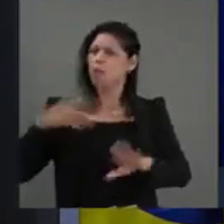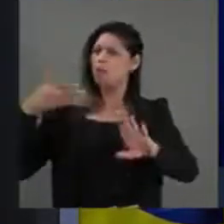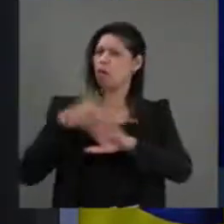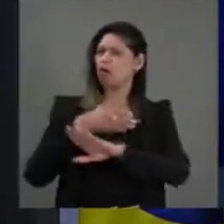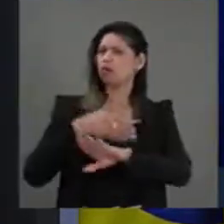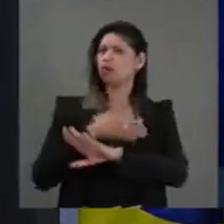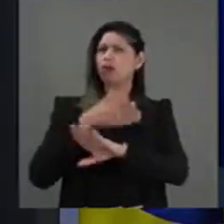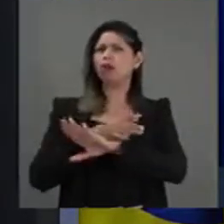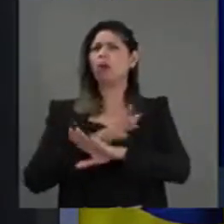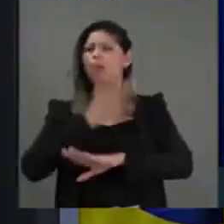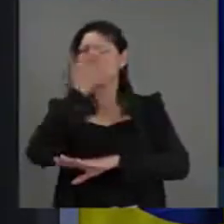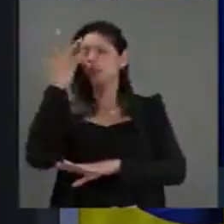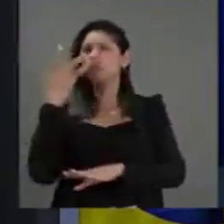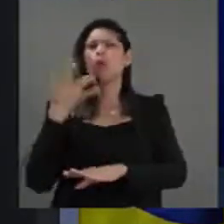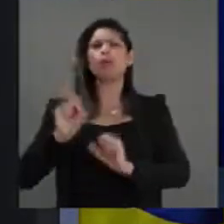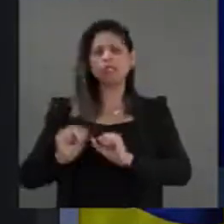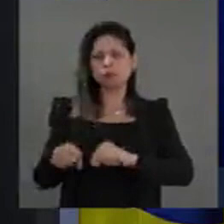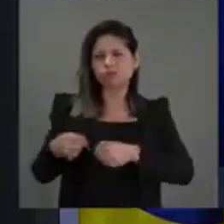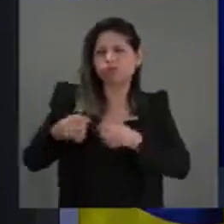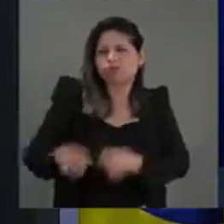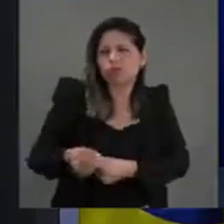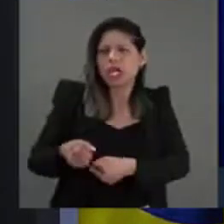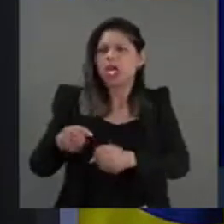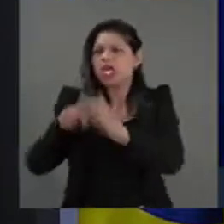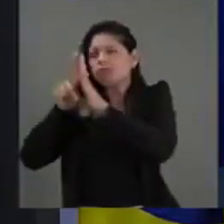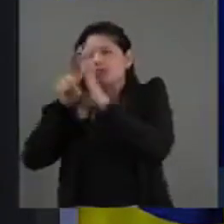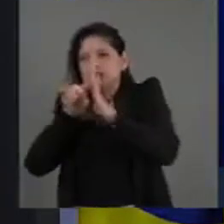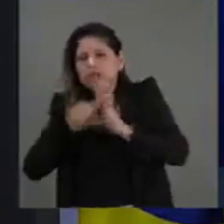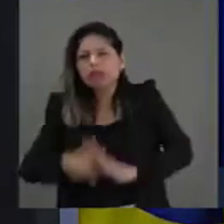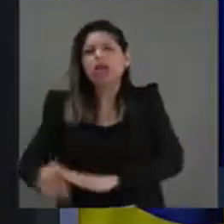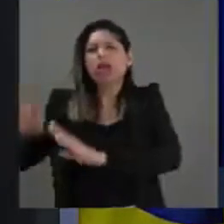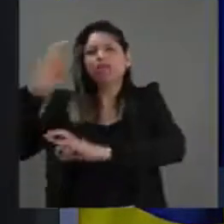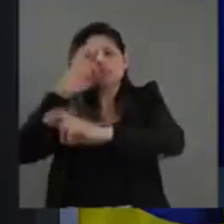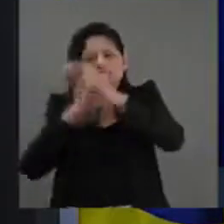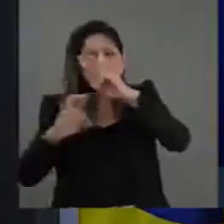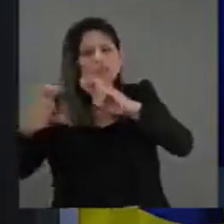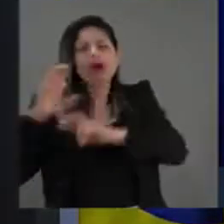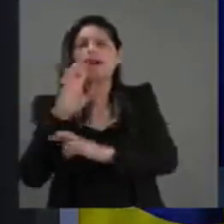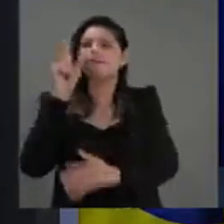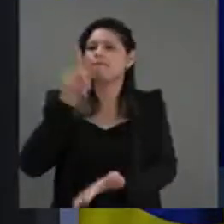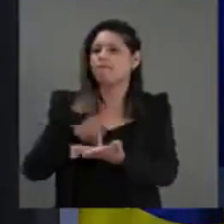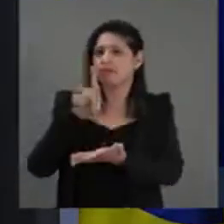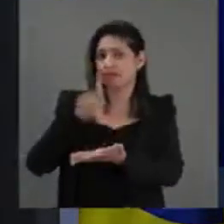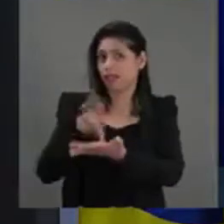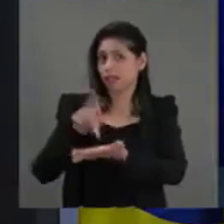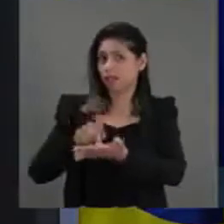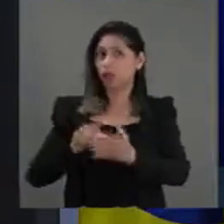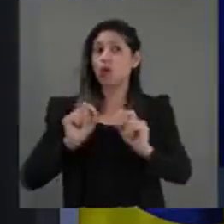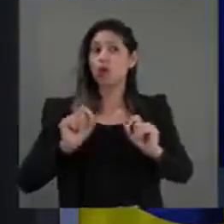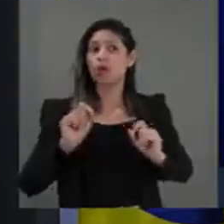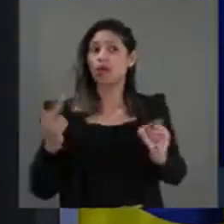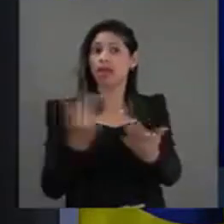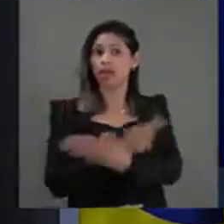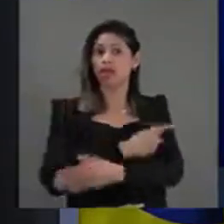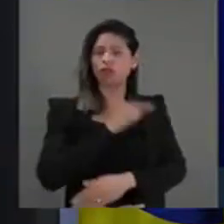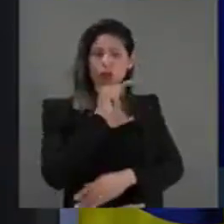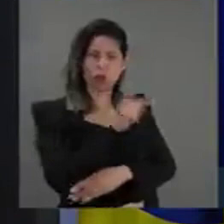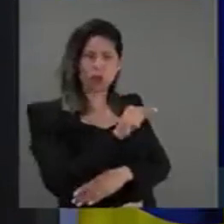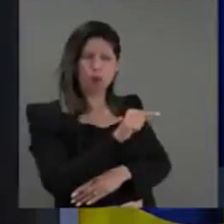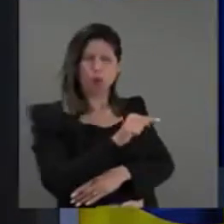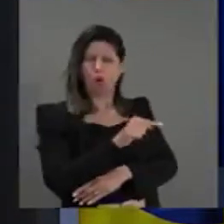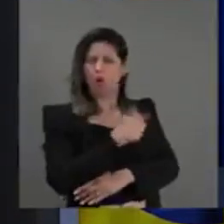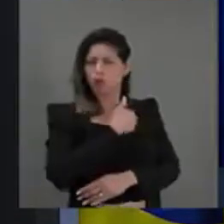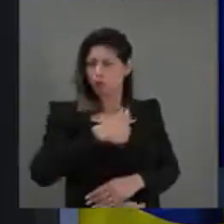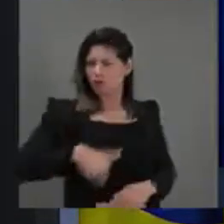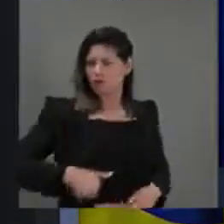pessoas que buscam a verdade, mas a declaração que inclusive o